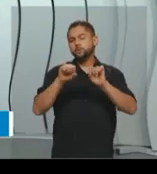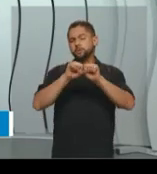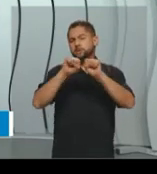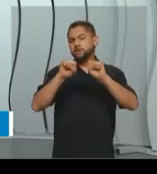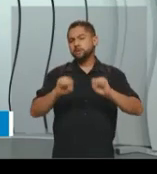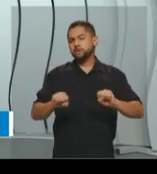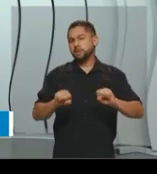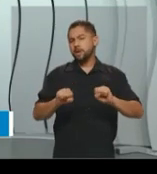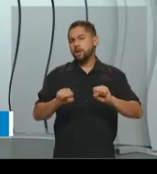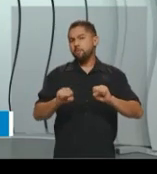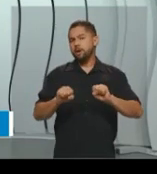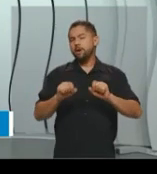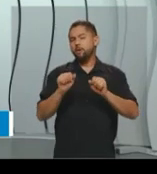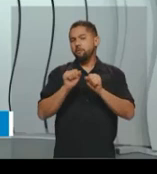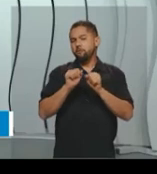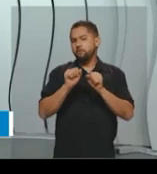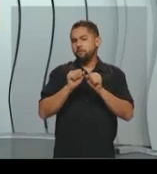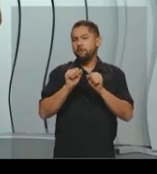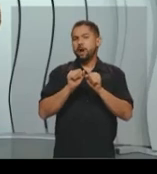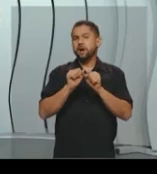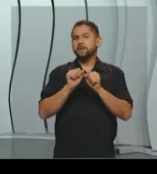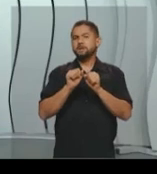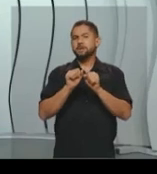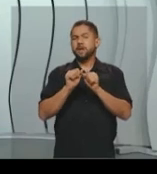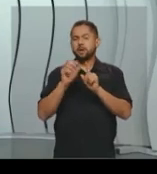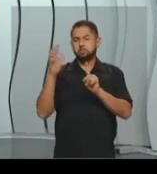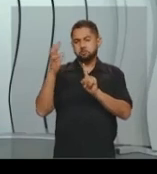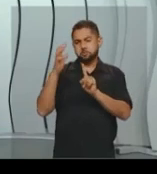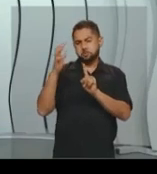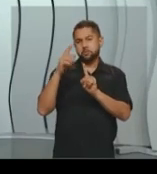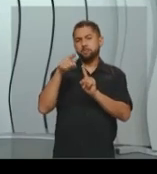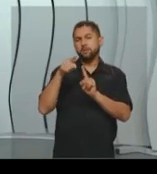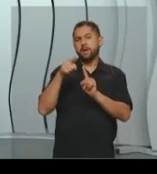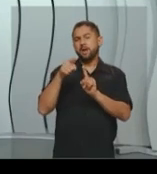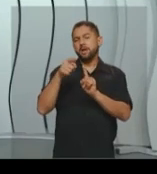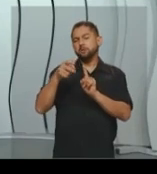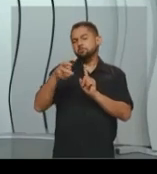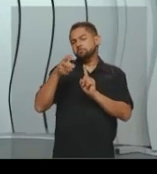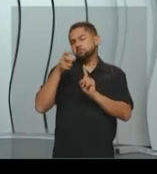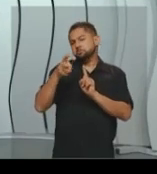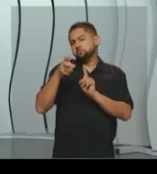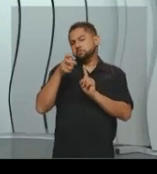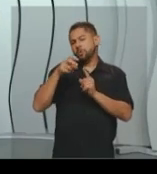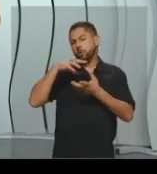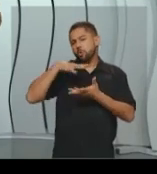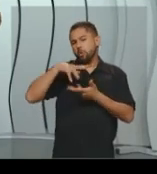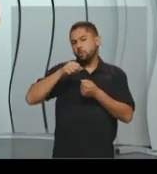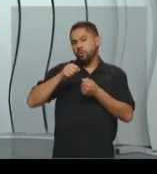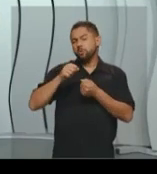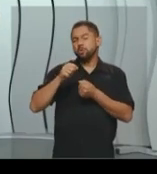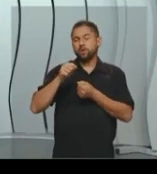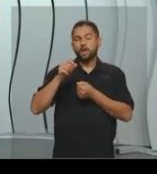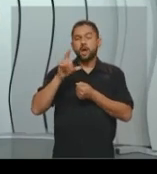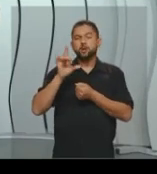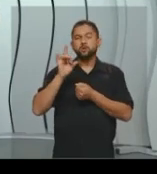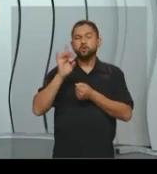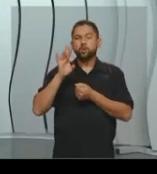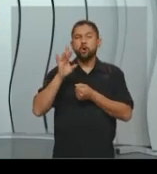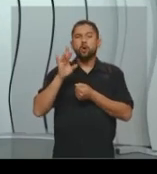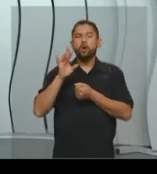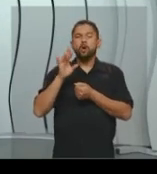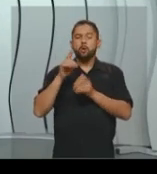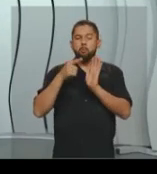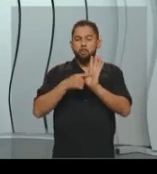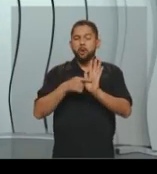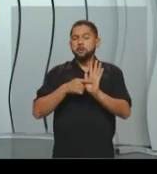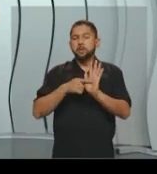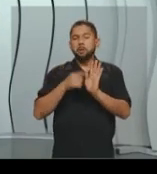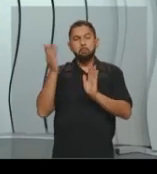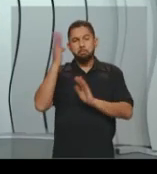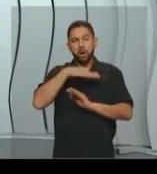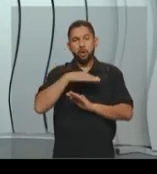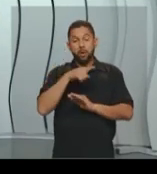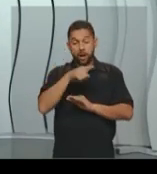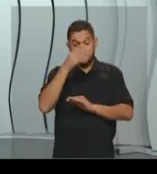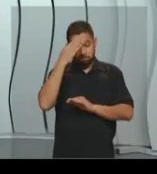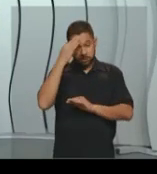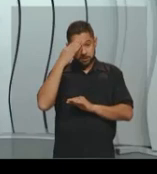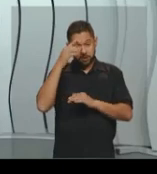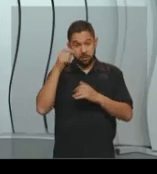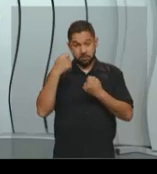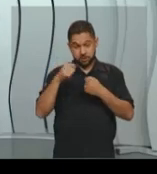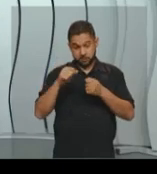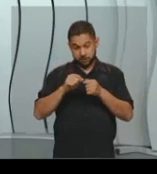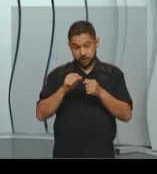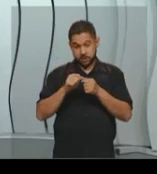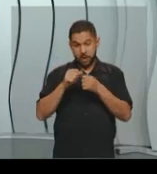operacional da sua percepção de vida, de percepção de mundo, não está orientado ainda para as virtudes